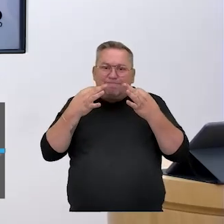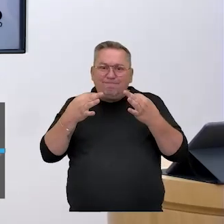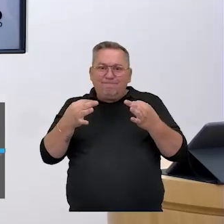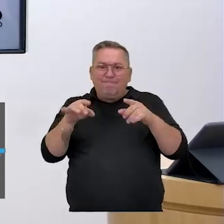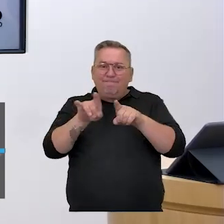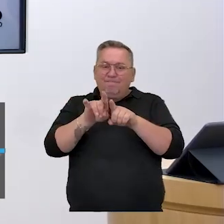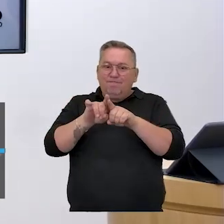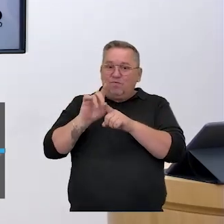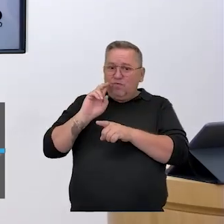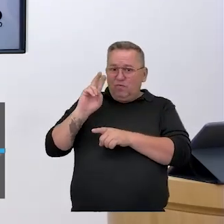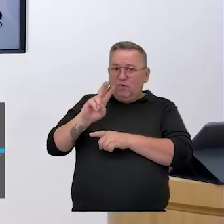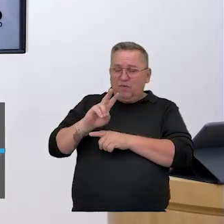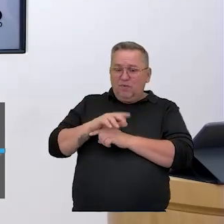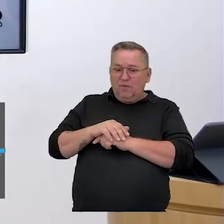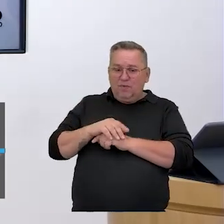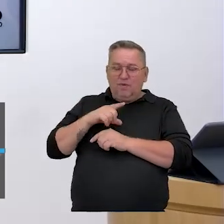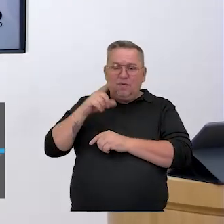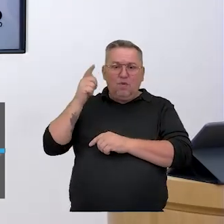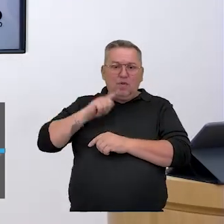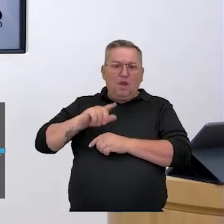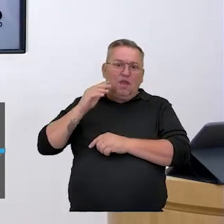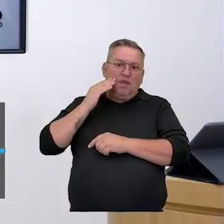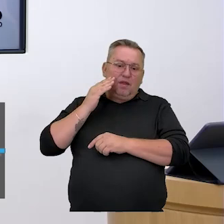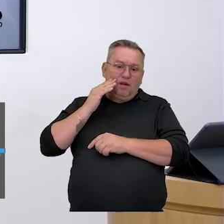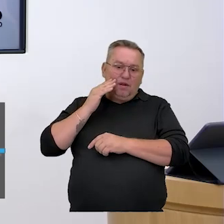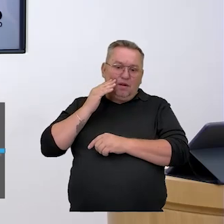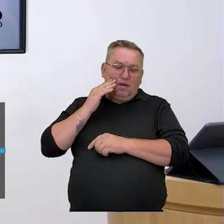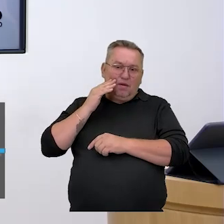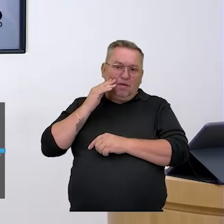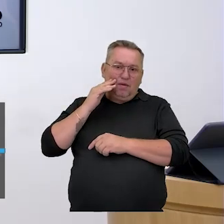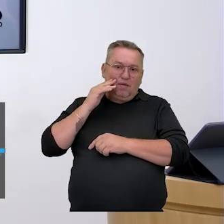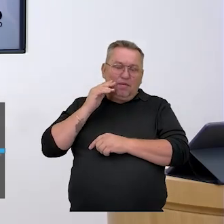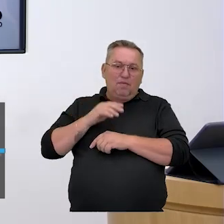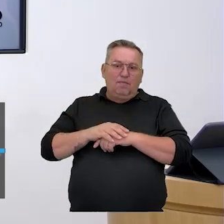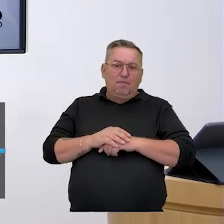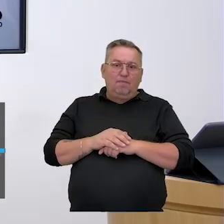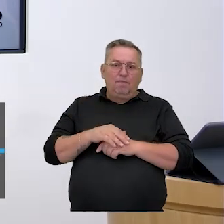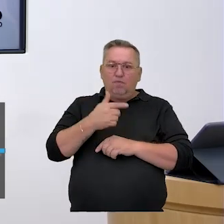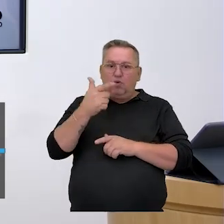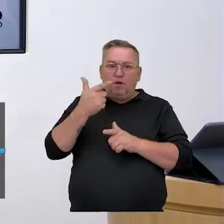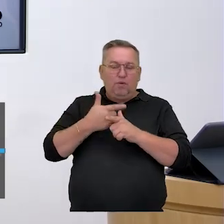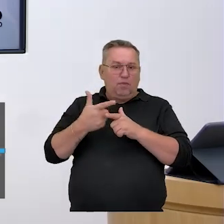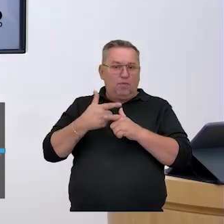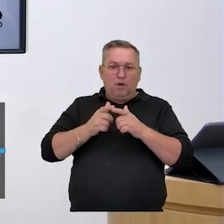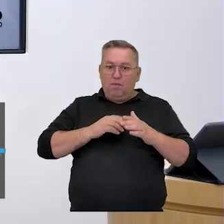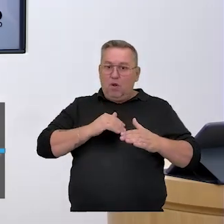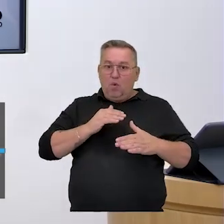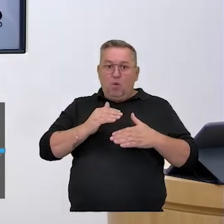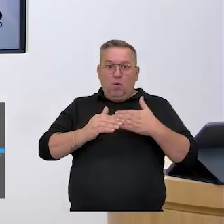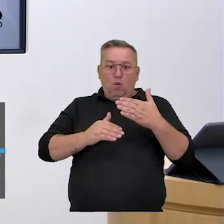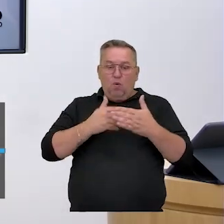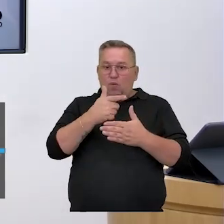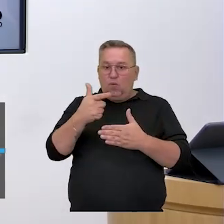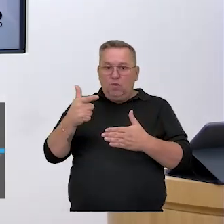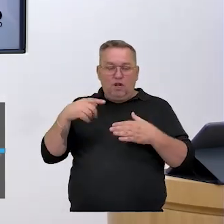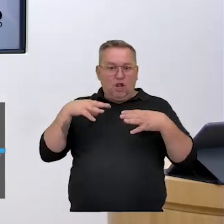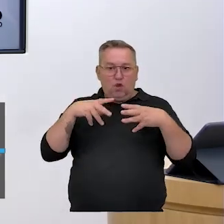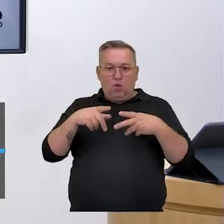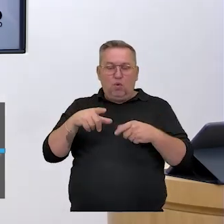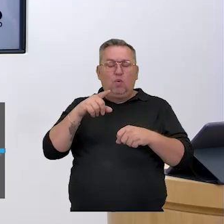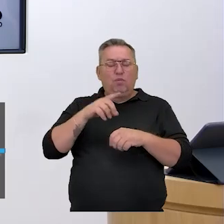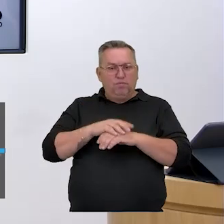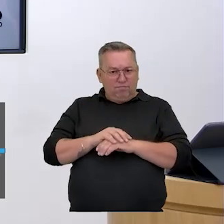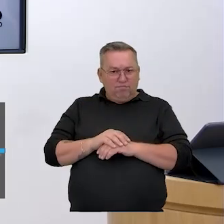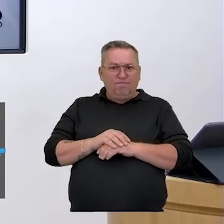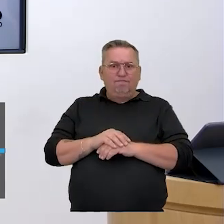ali no GC, dar uma olhada na pergunta, que aí você consegue entender. Não entendeu na primeira? Não tem problema, gente. É um processo. A gente não entende tudo de uma vez também.